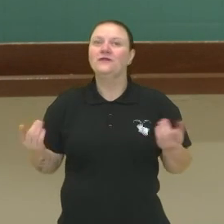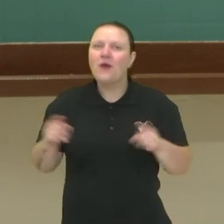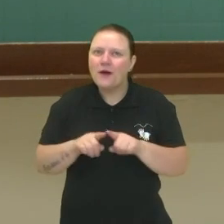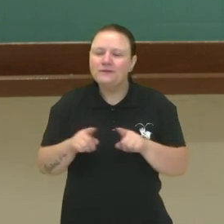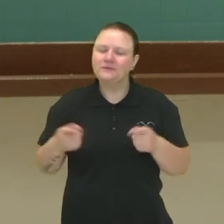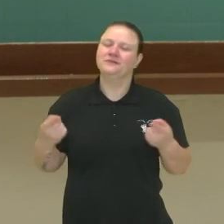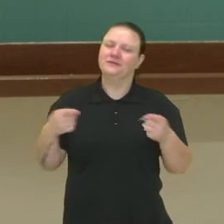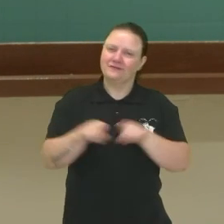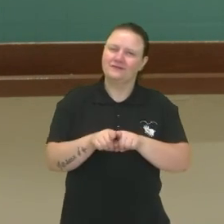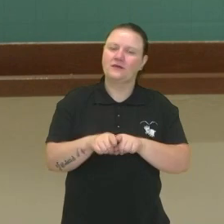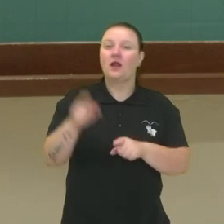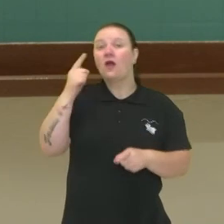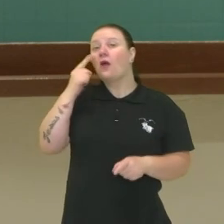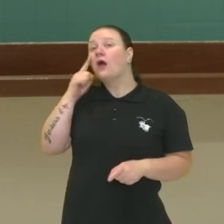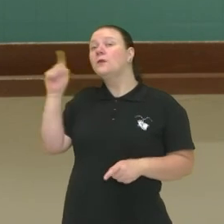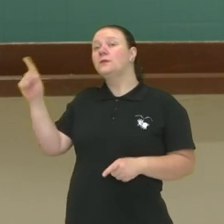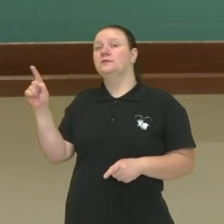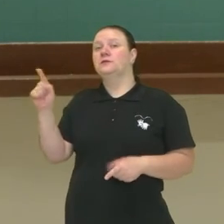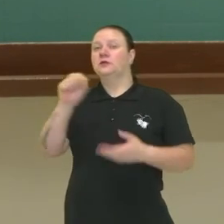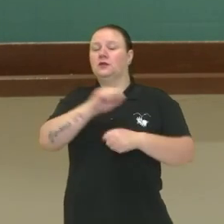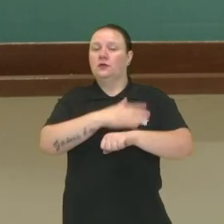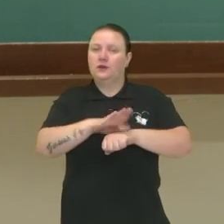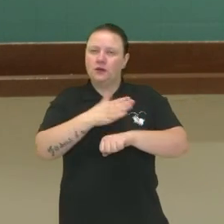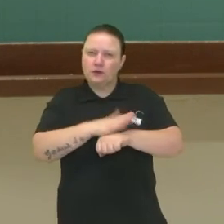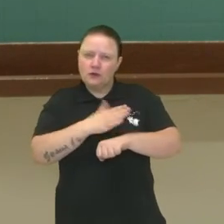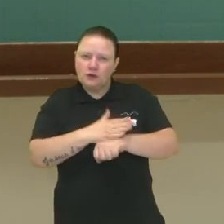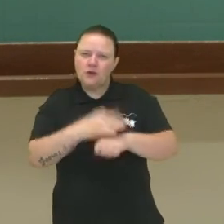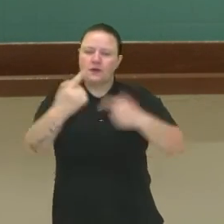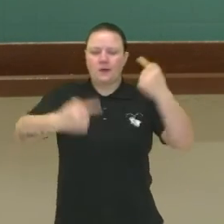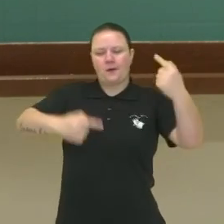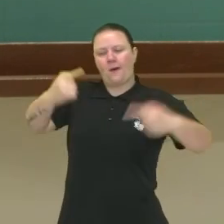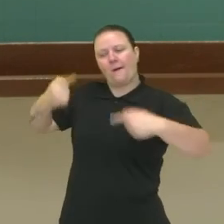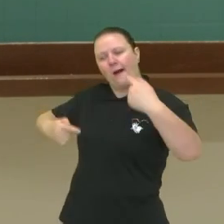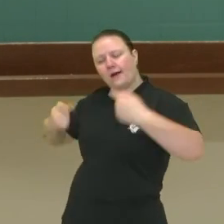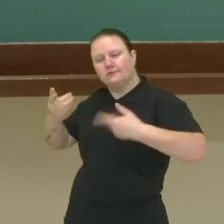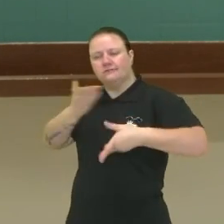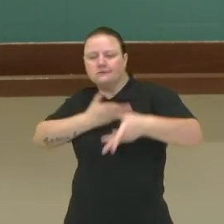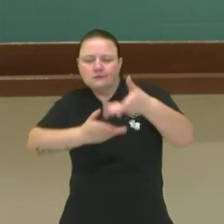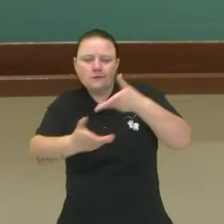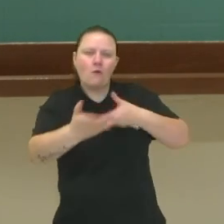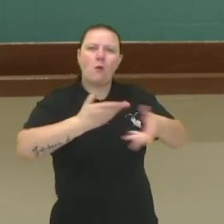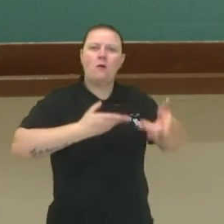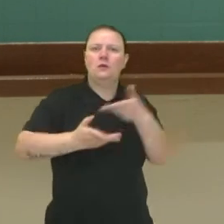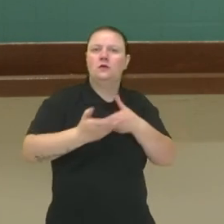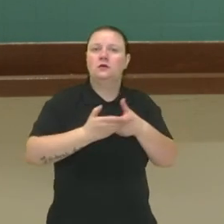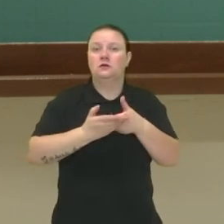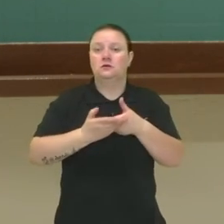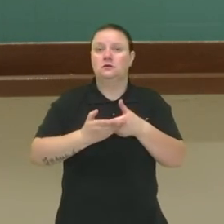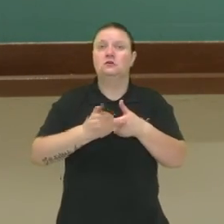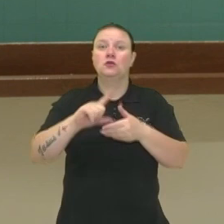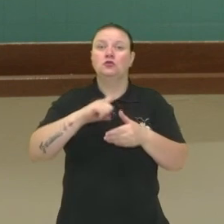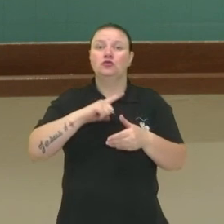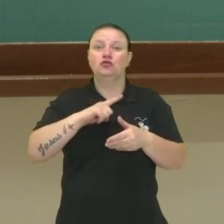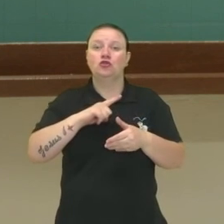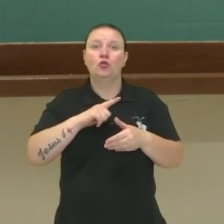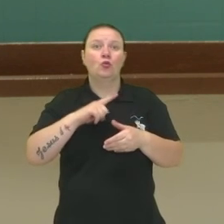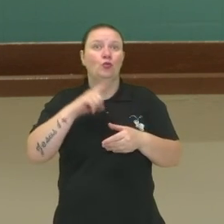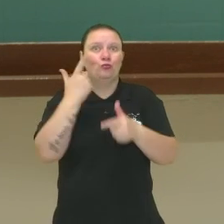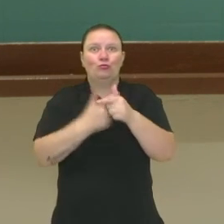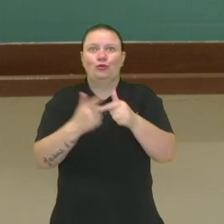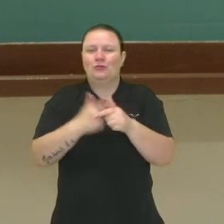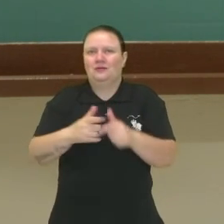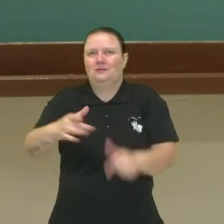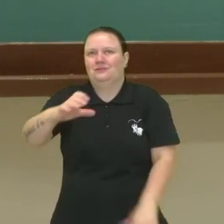Voltei. Dá uma olhadinha então. O exercício do debate na construção da argumentação diante do dilema ético que a personagem